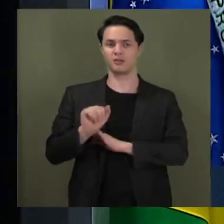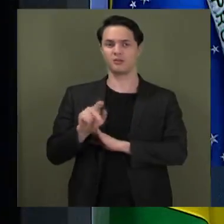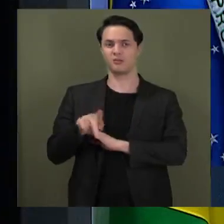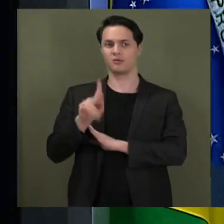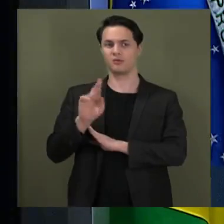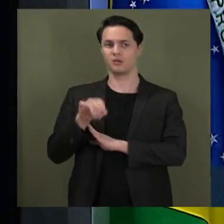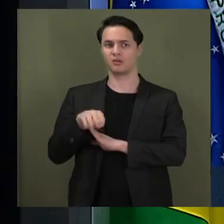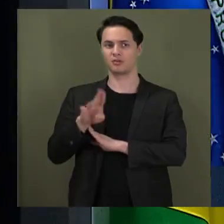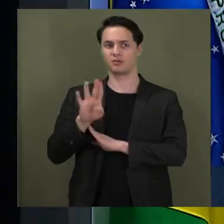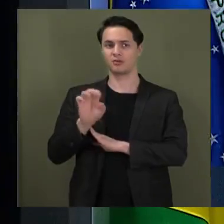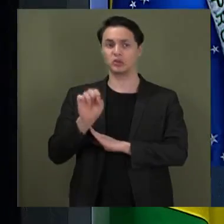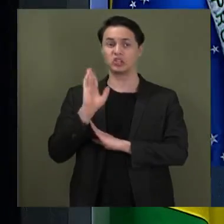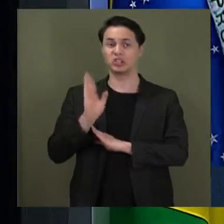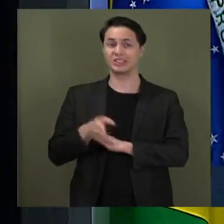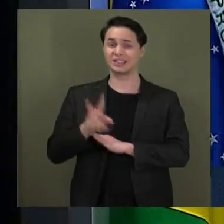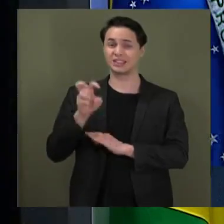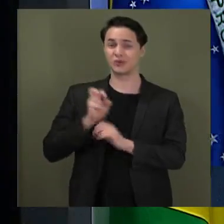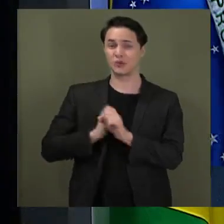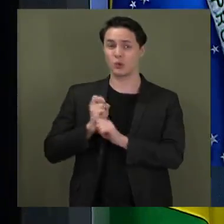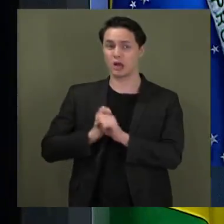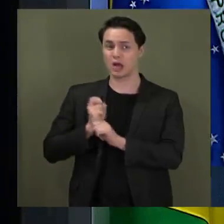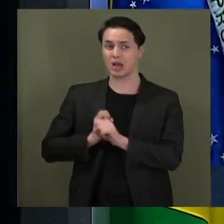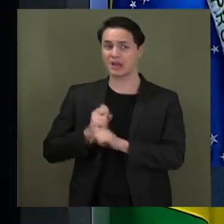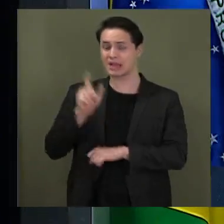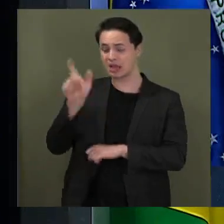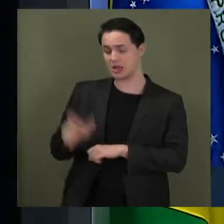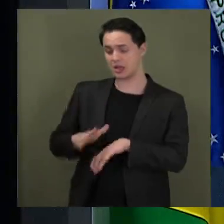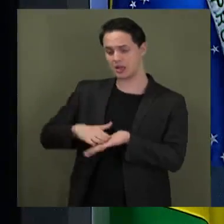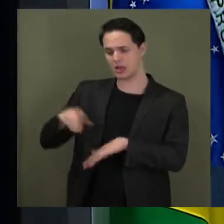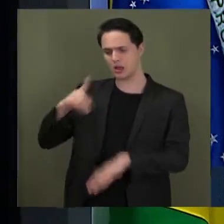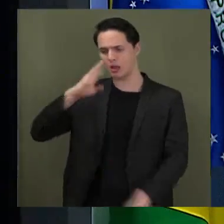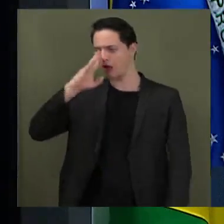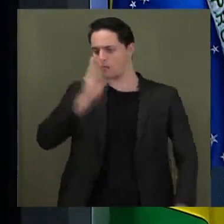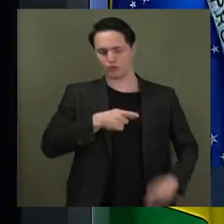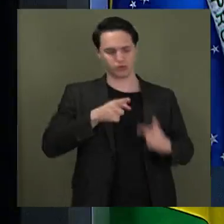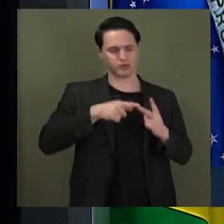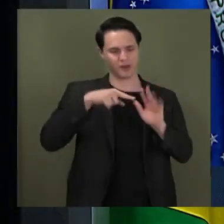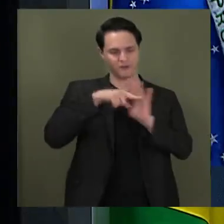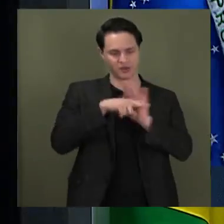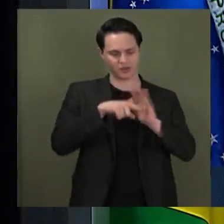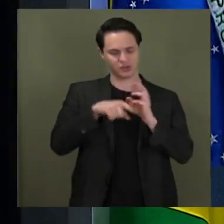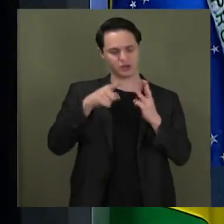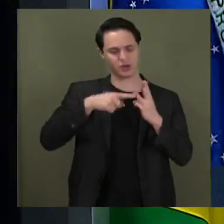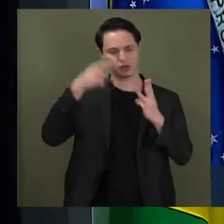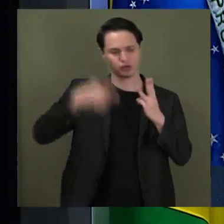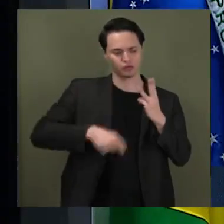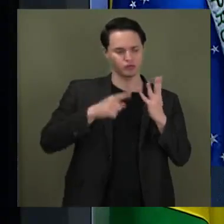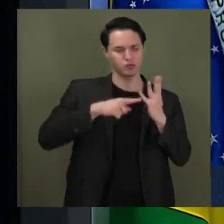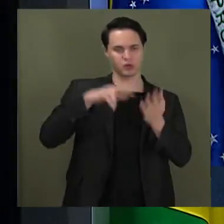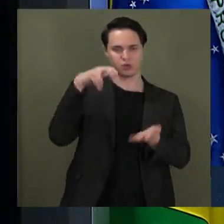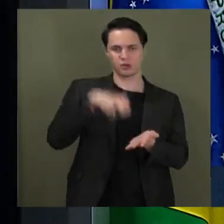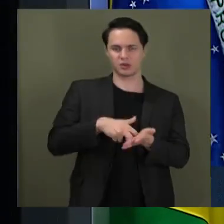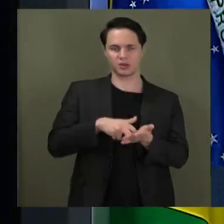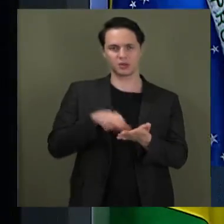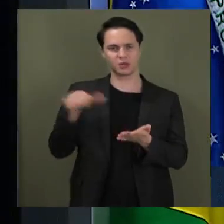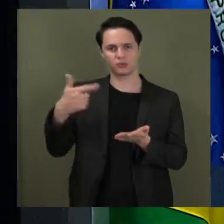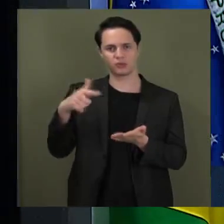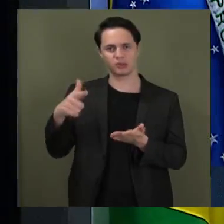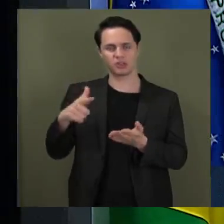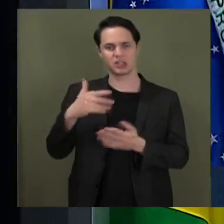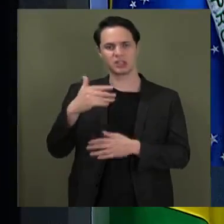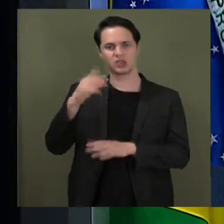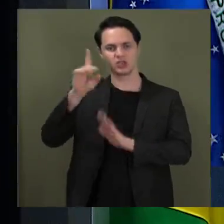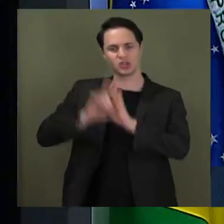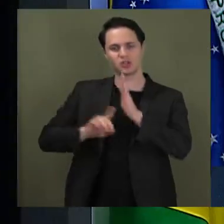5 anos, onde o próprio ministro acusa, investiga, julga e condena sem direito a qualquer